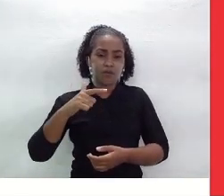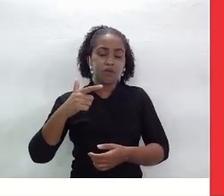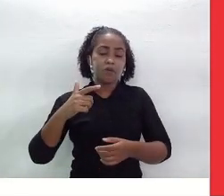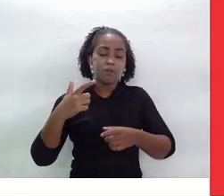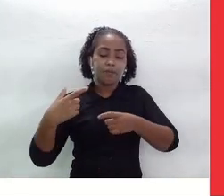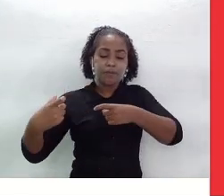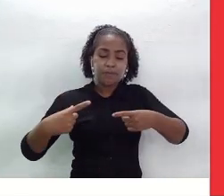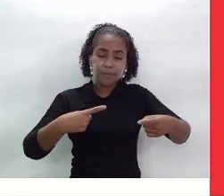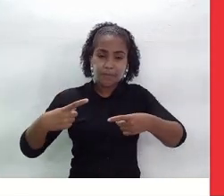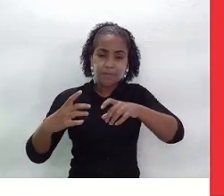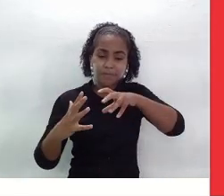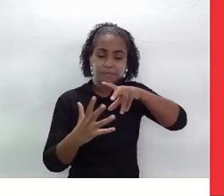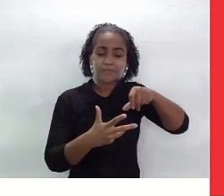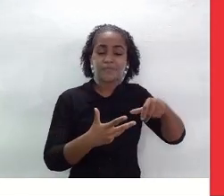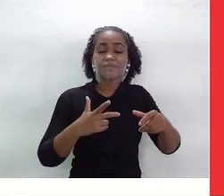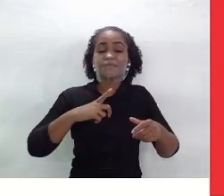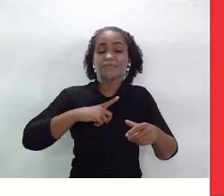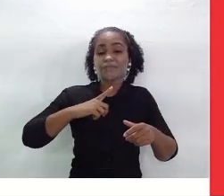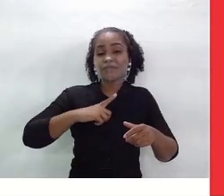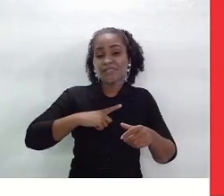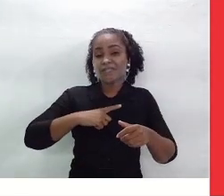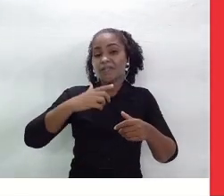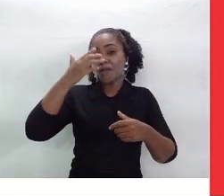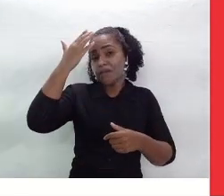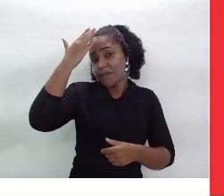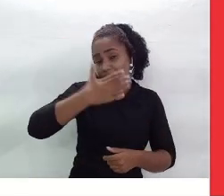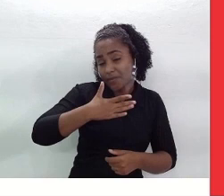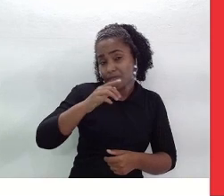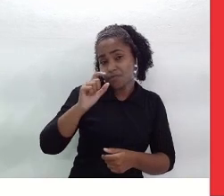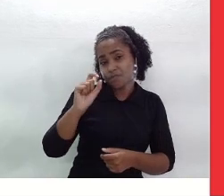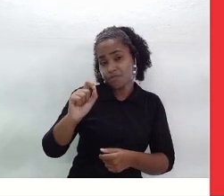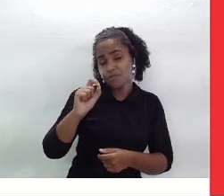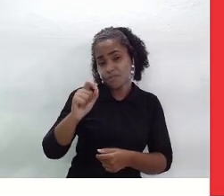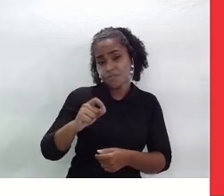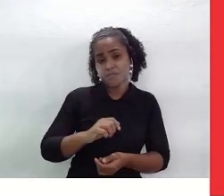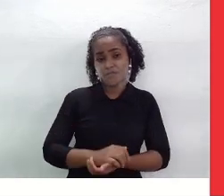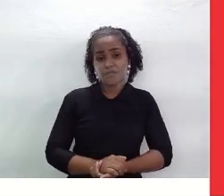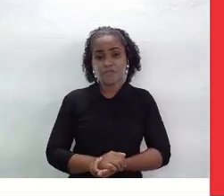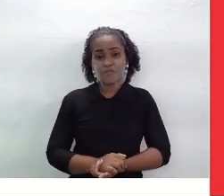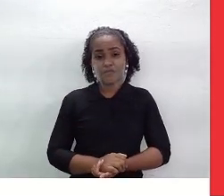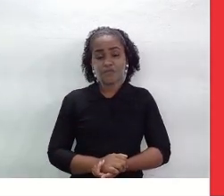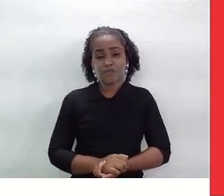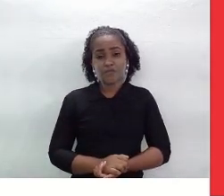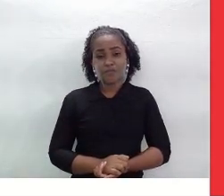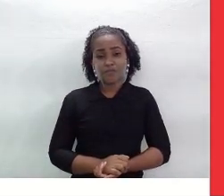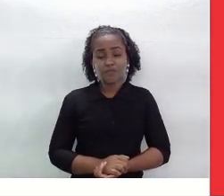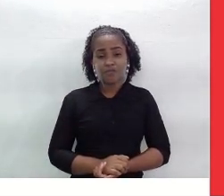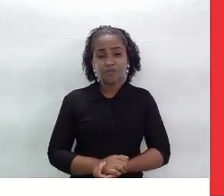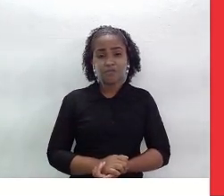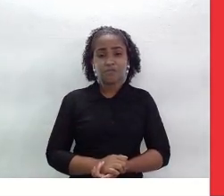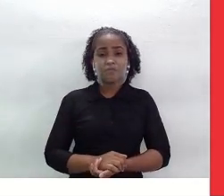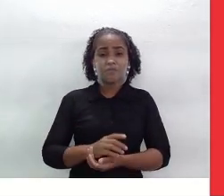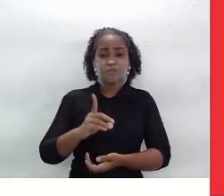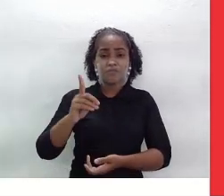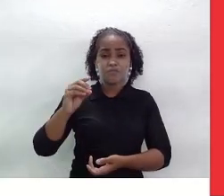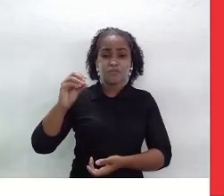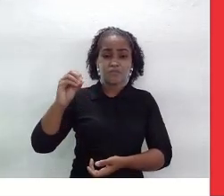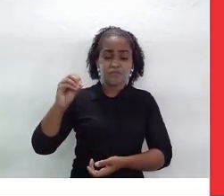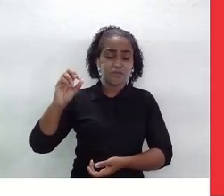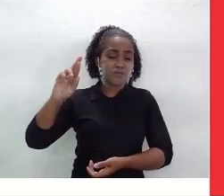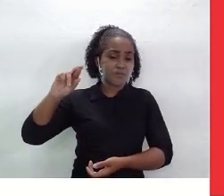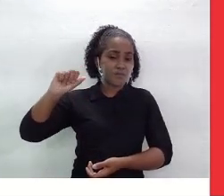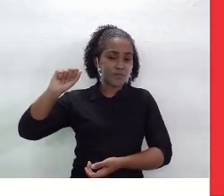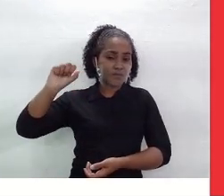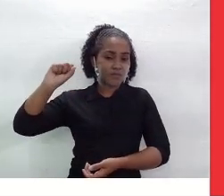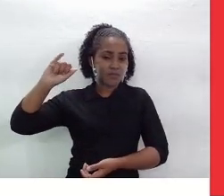Mundial, e foi a existência aí das dorsais oceânicas, que